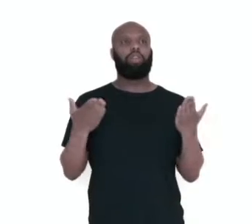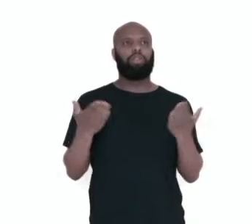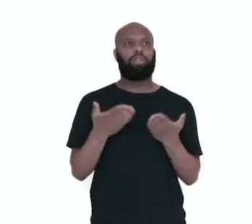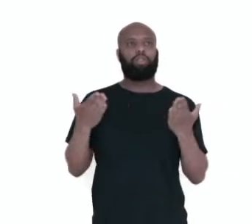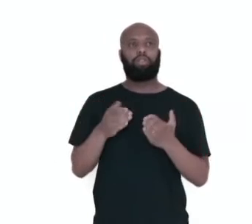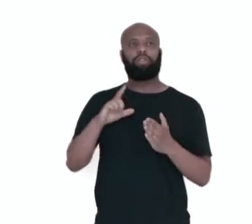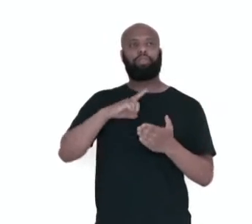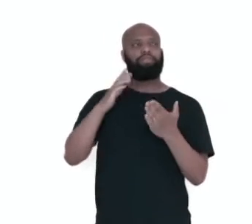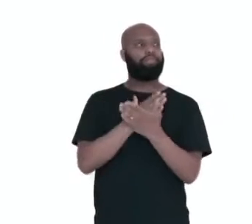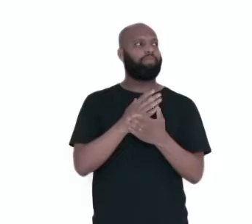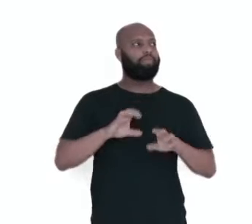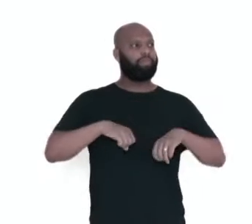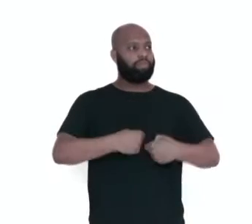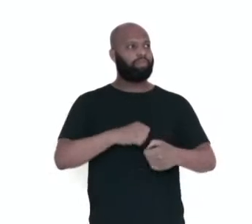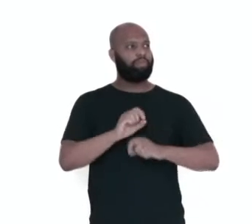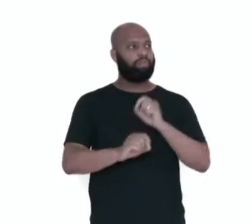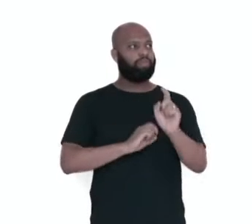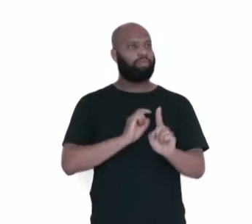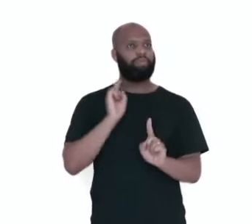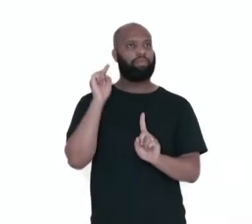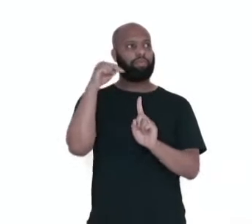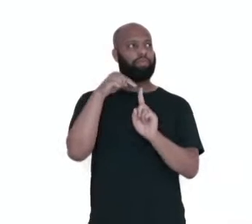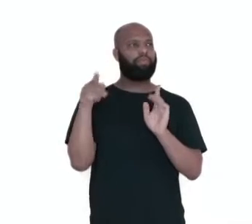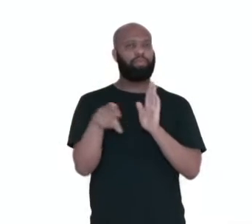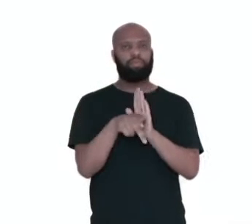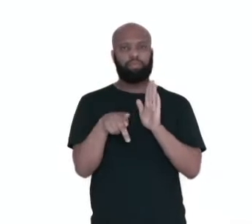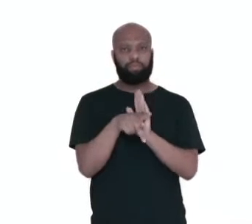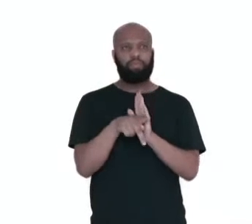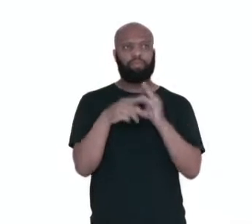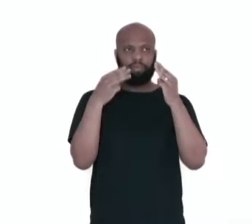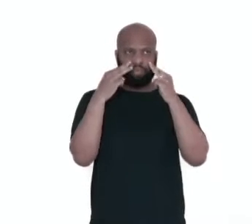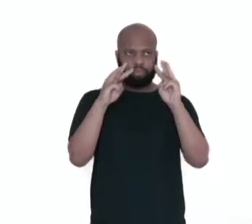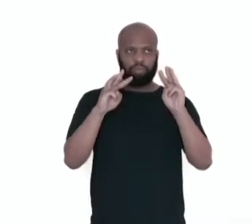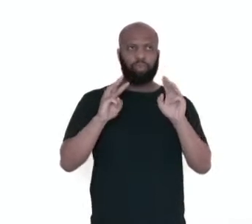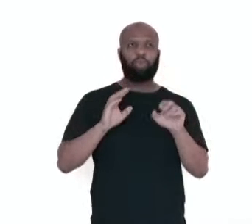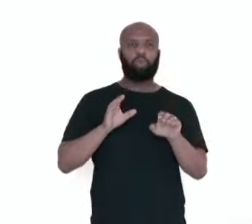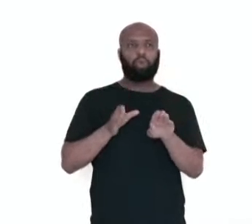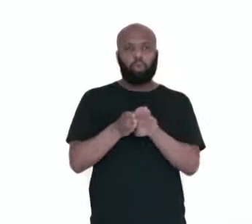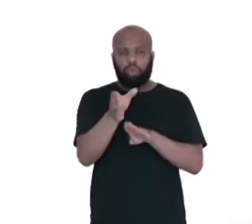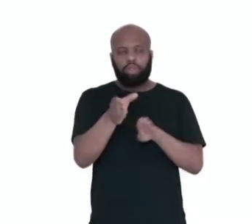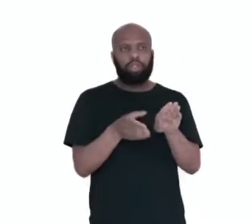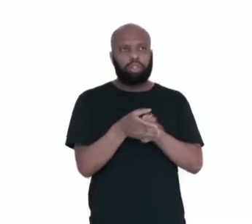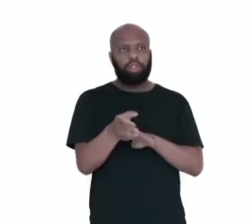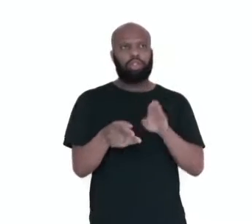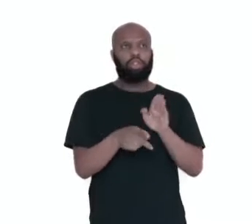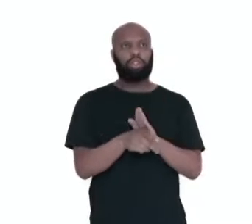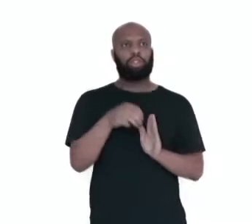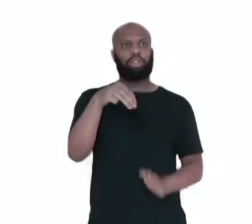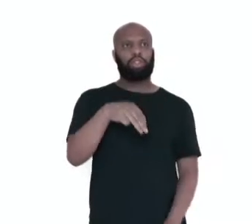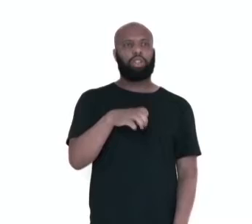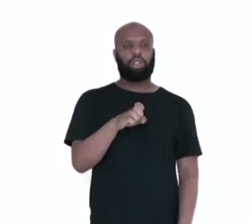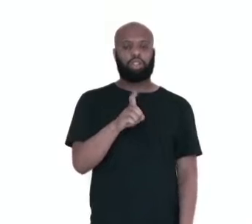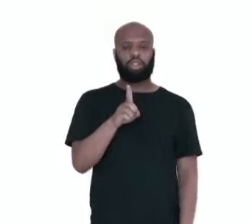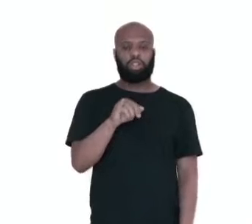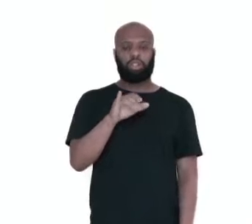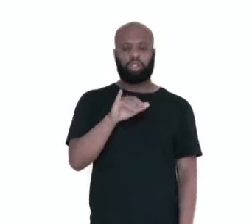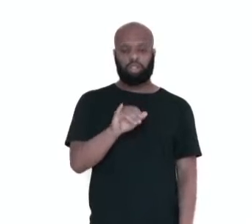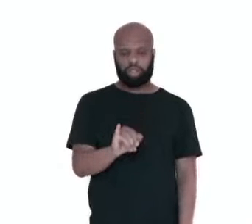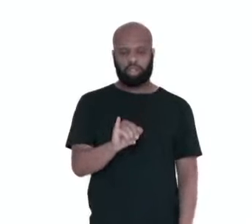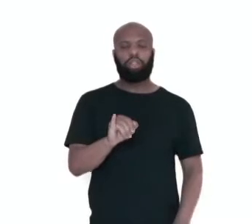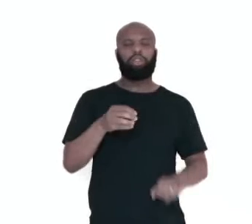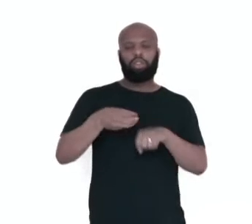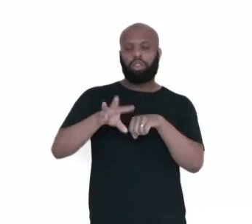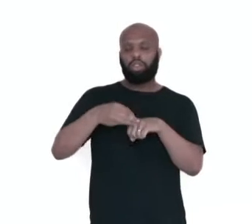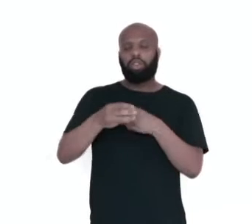aqueles que defendem que a intenção de Maquiavel era dar conselhos a Médici, orientando sobre como